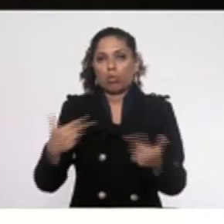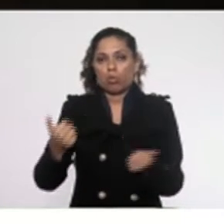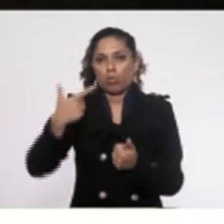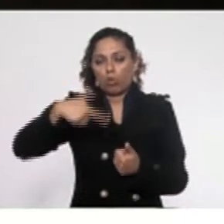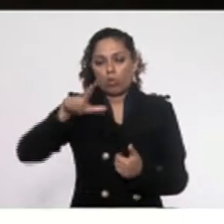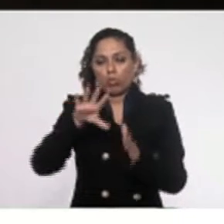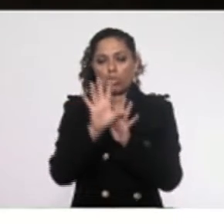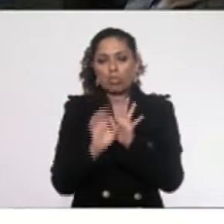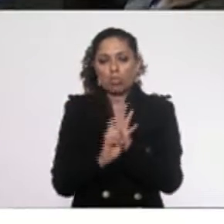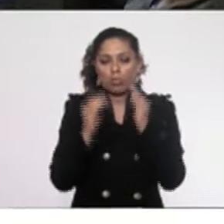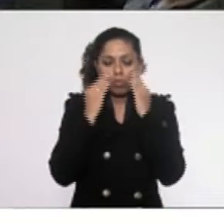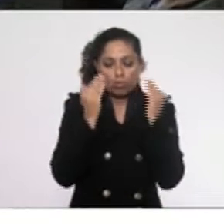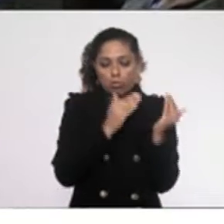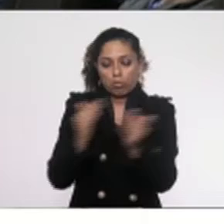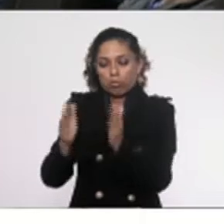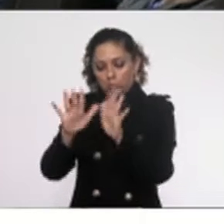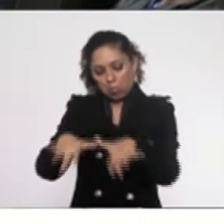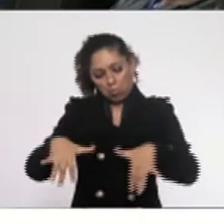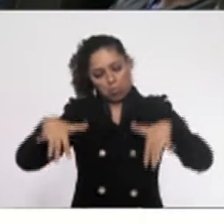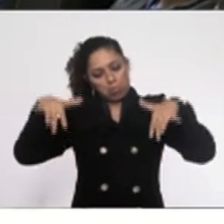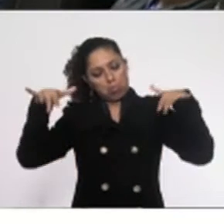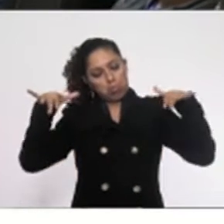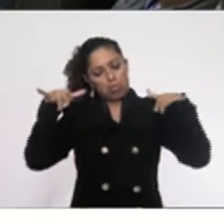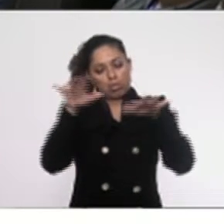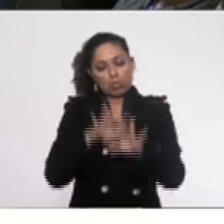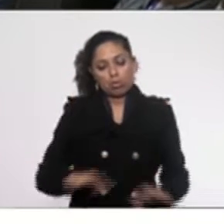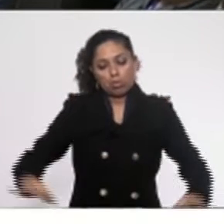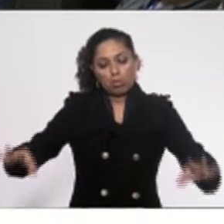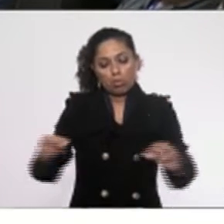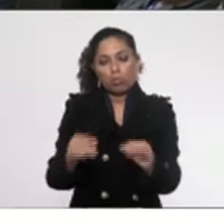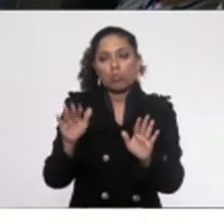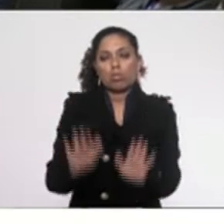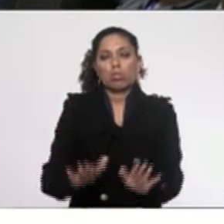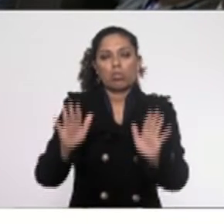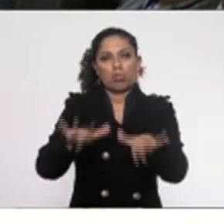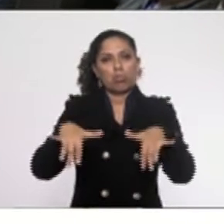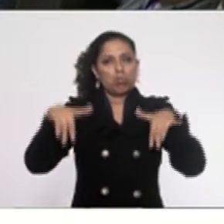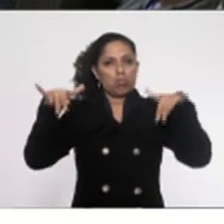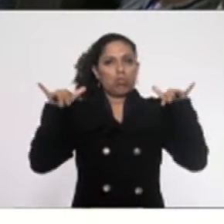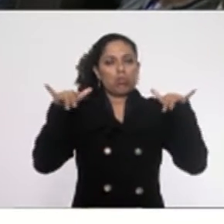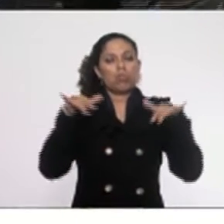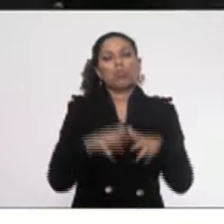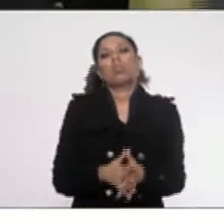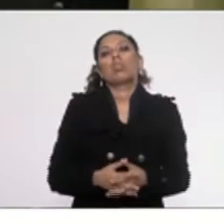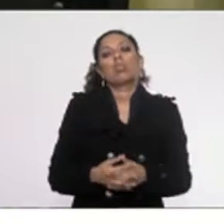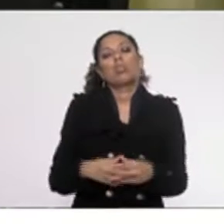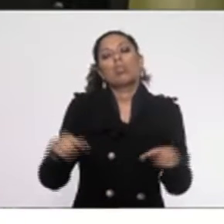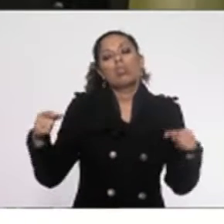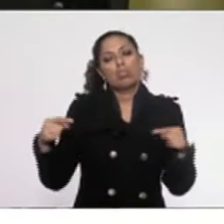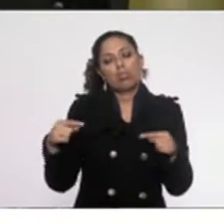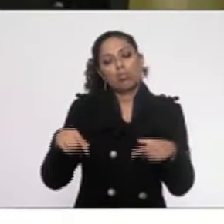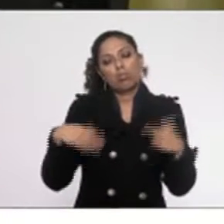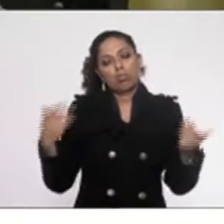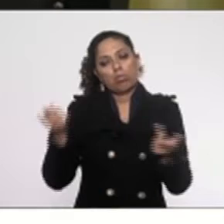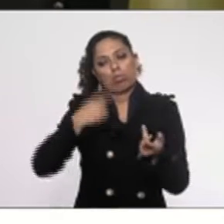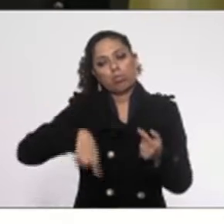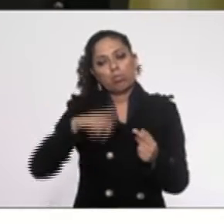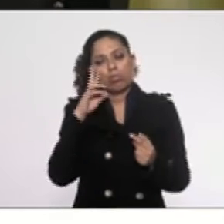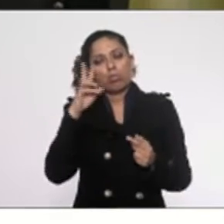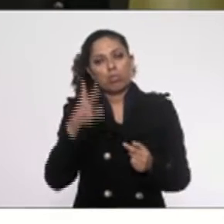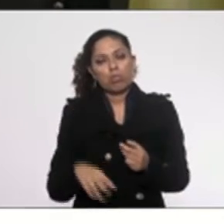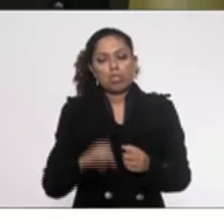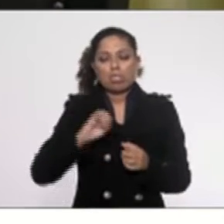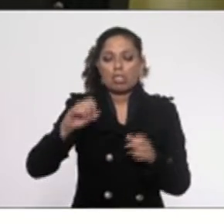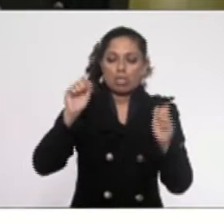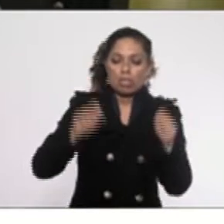as emendas serão apresentadas no plenário, então haverá destaque no plenário. É nesse sentido também, sobre a possibilidade ou não, acho que a gente pode